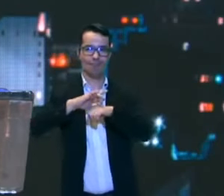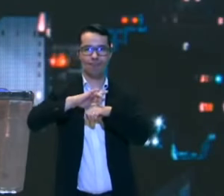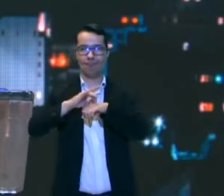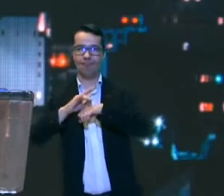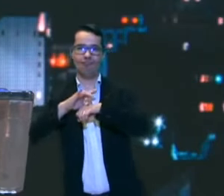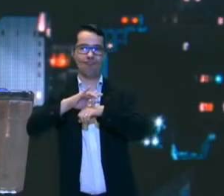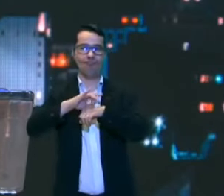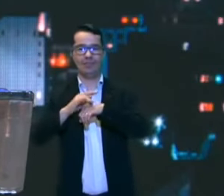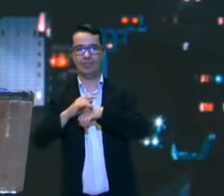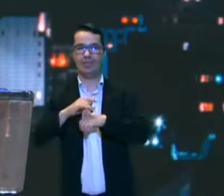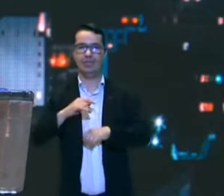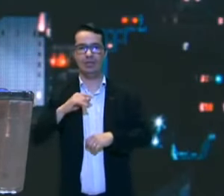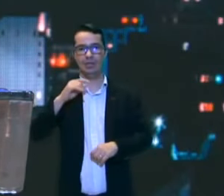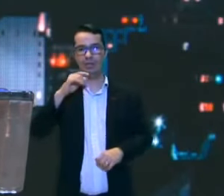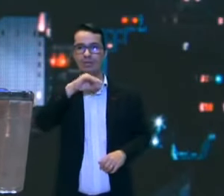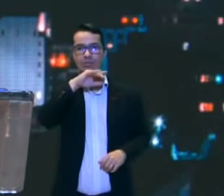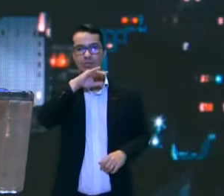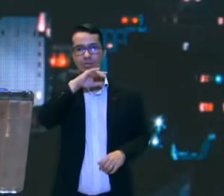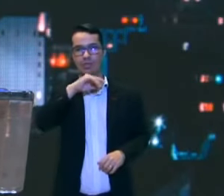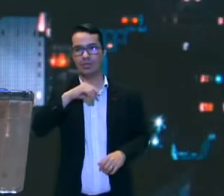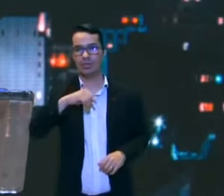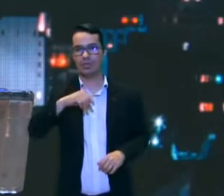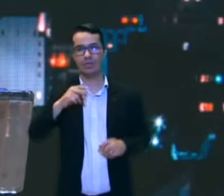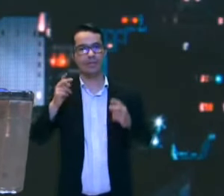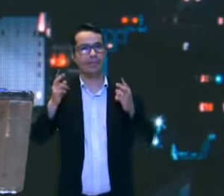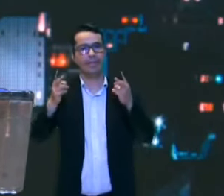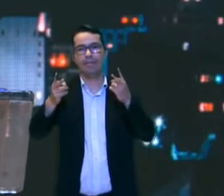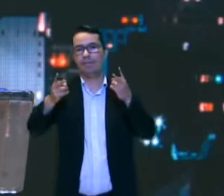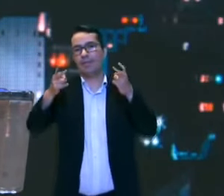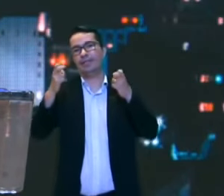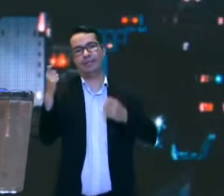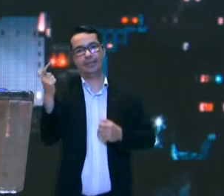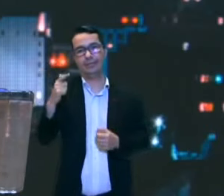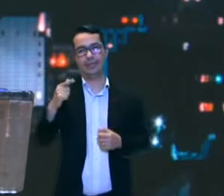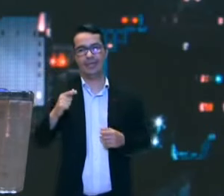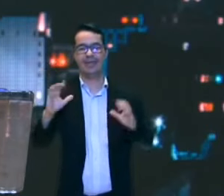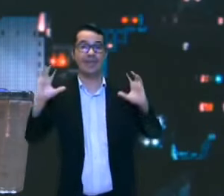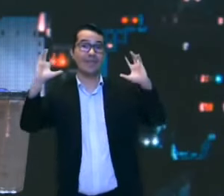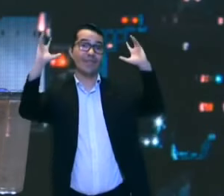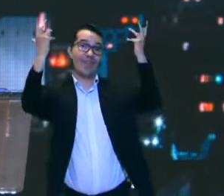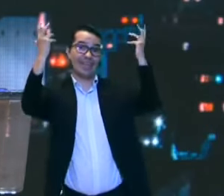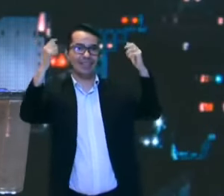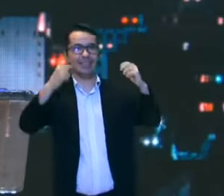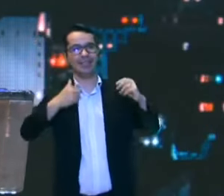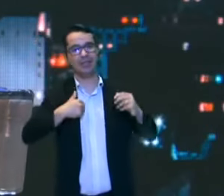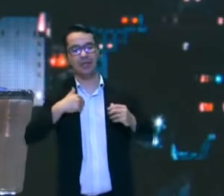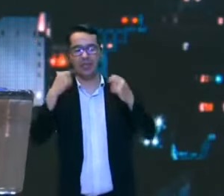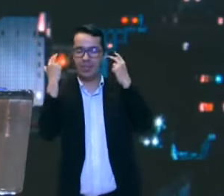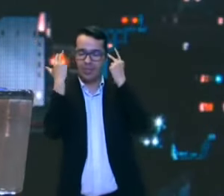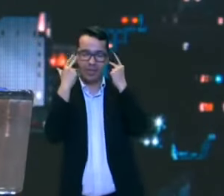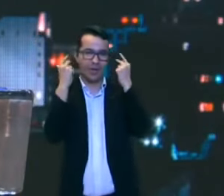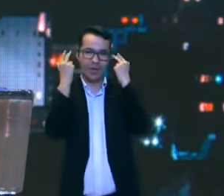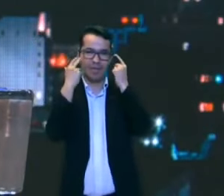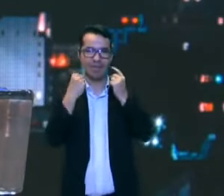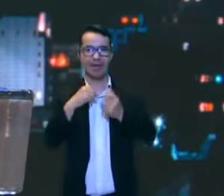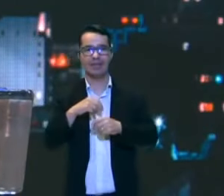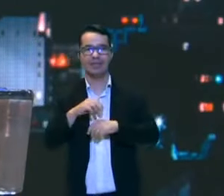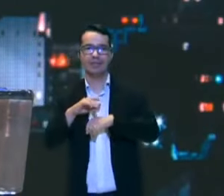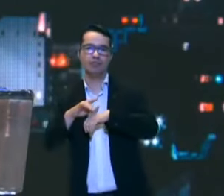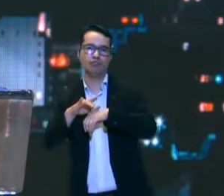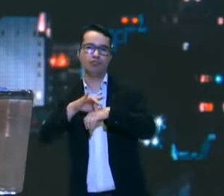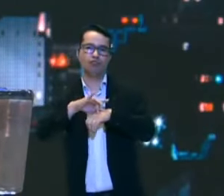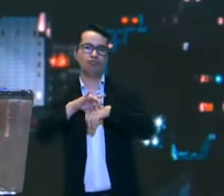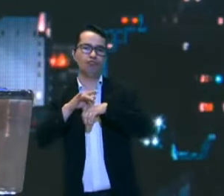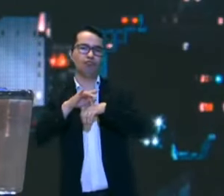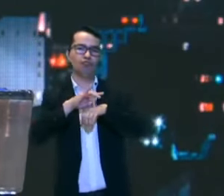tudo e eu nem percebia mais. Mas era algo tão inofensivo, não mexeu comigo, não